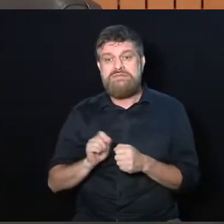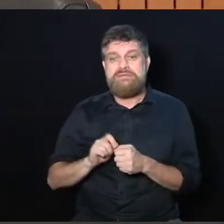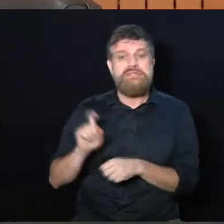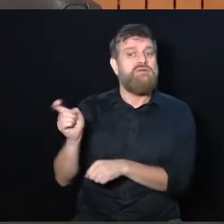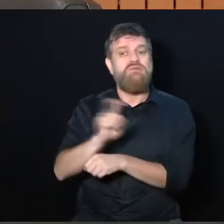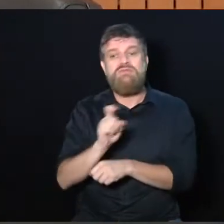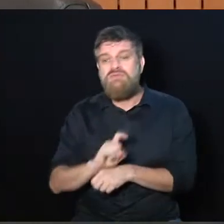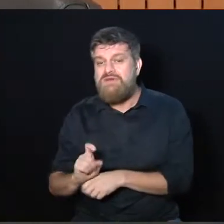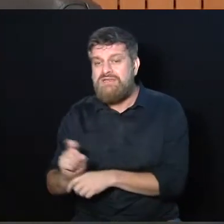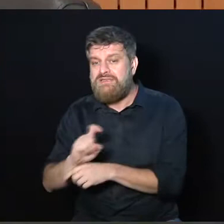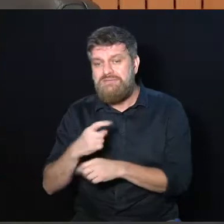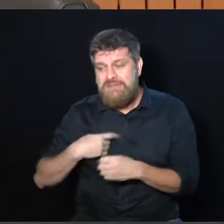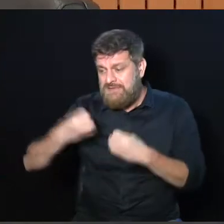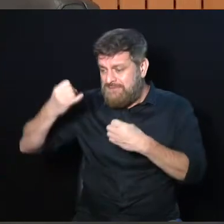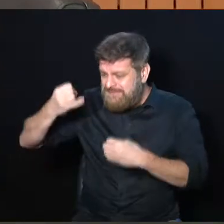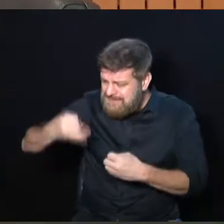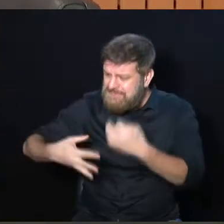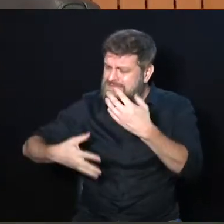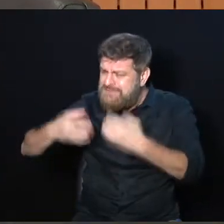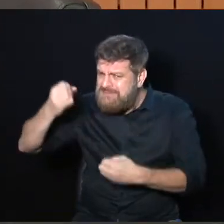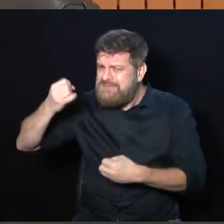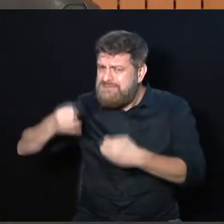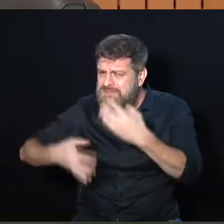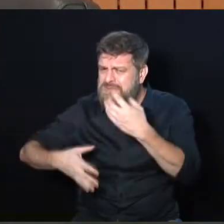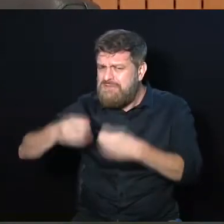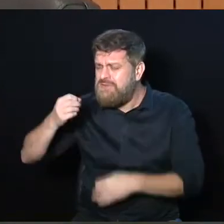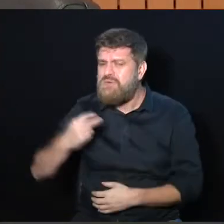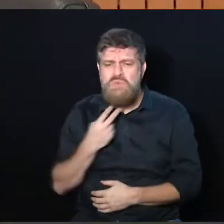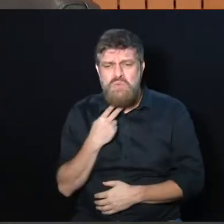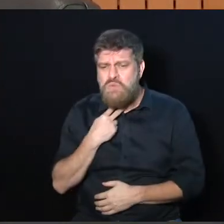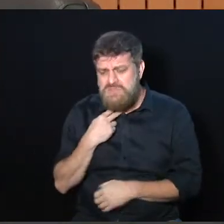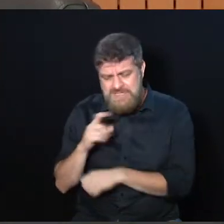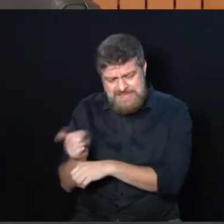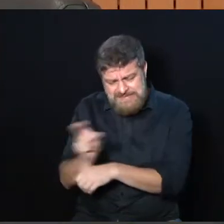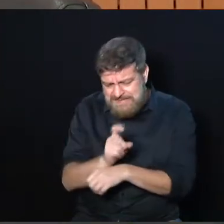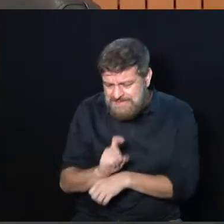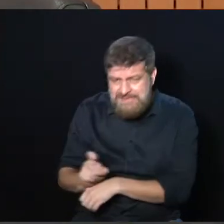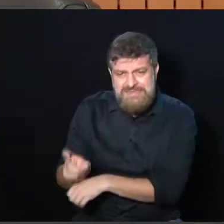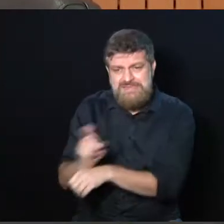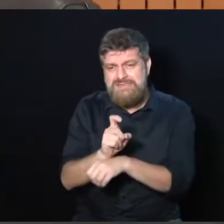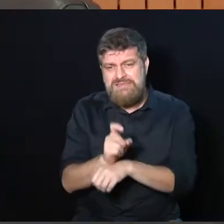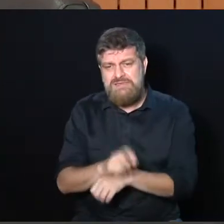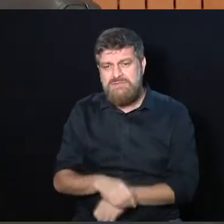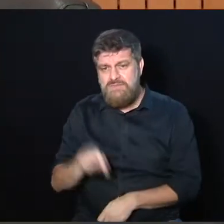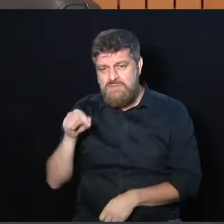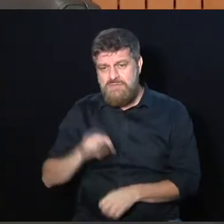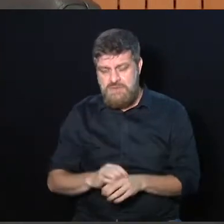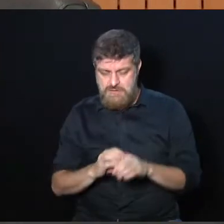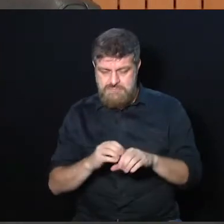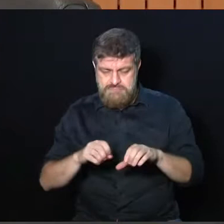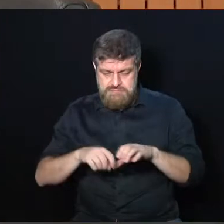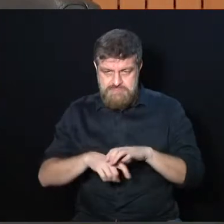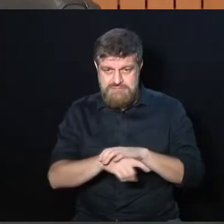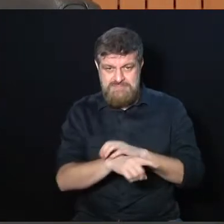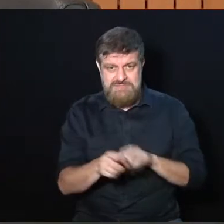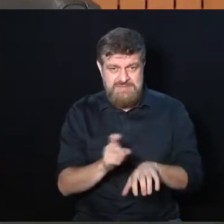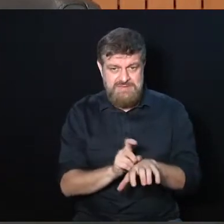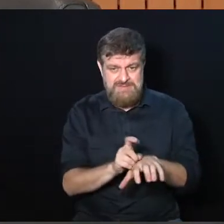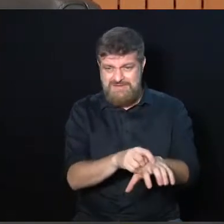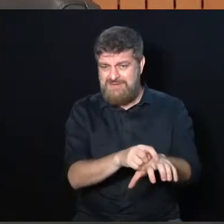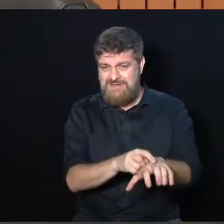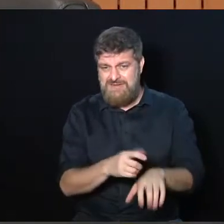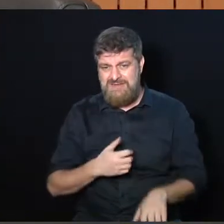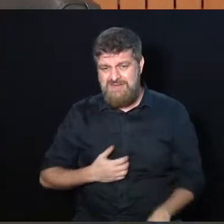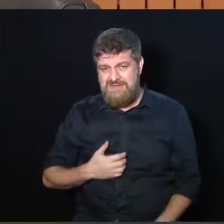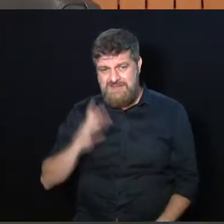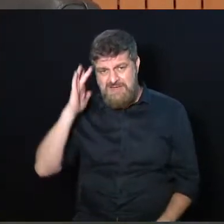alguma coisa, e eu tento explicar sempre isso a ele, Mariana, que não adianta, que ele vive na toca. Acho que se a gente colocar uns venenos aí, vai ser pior